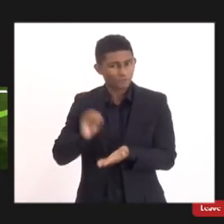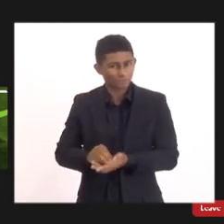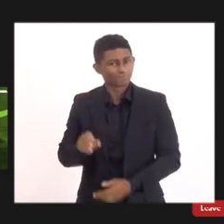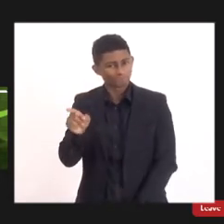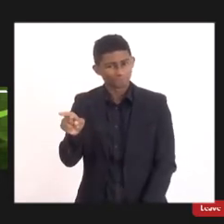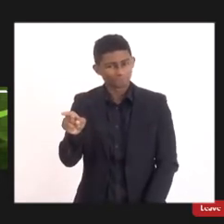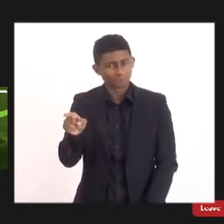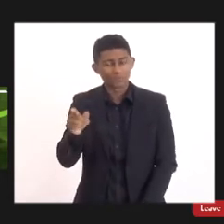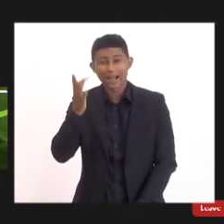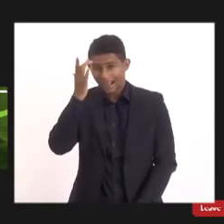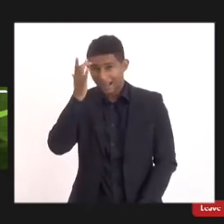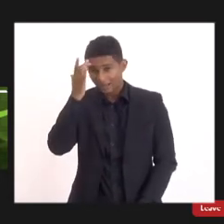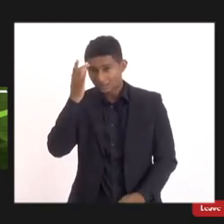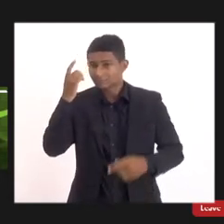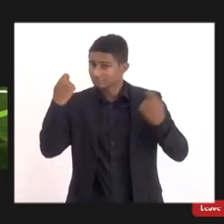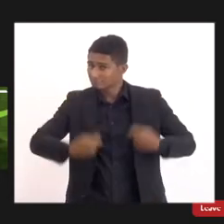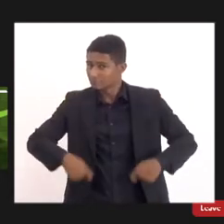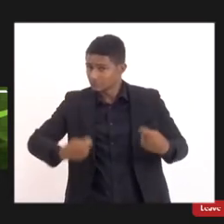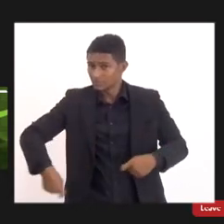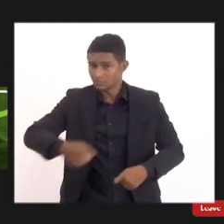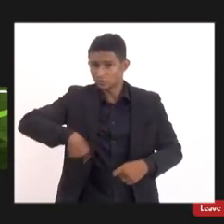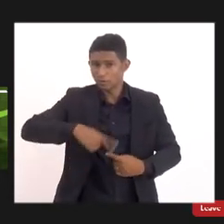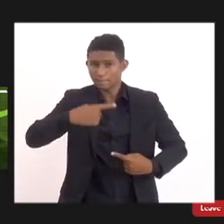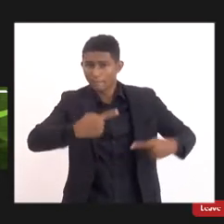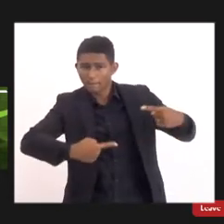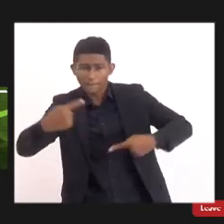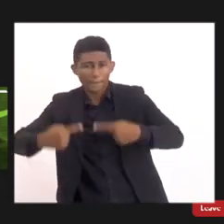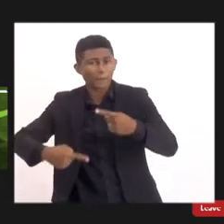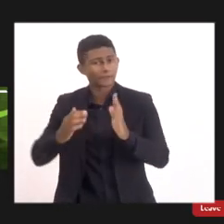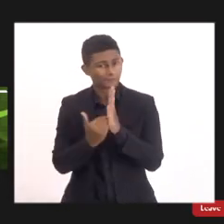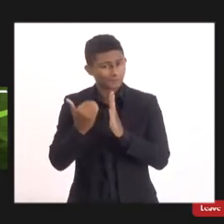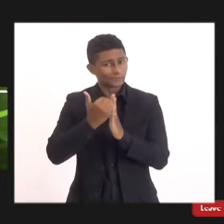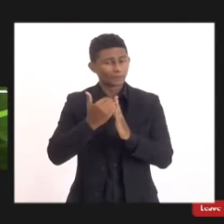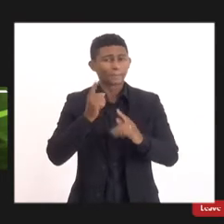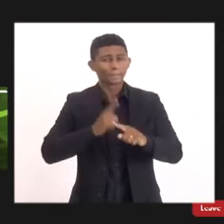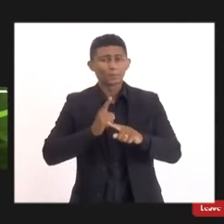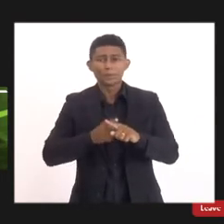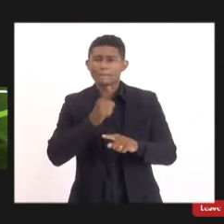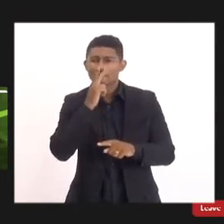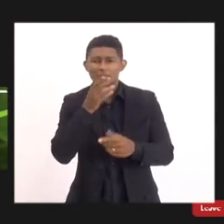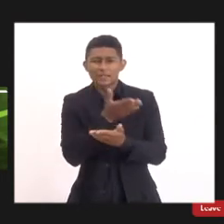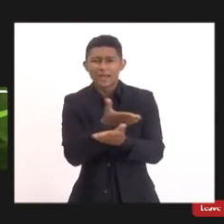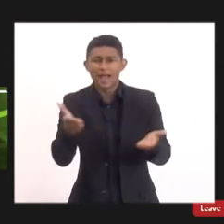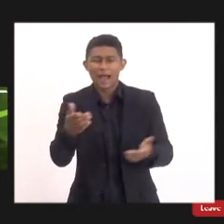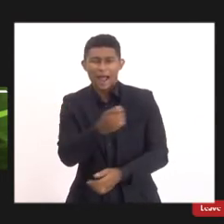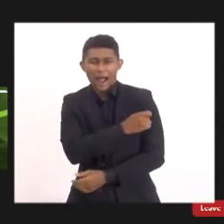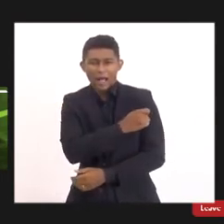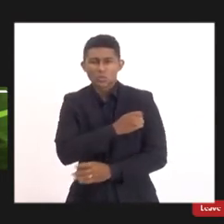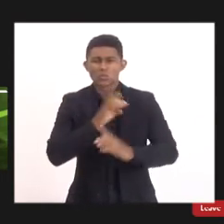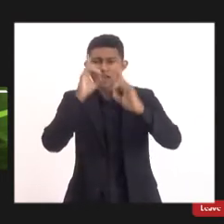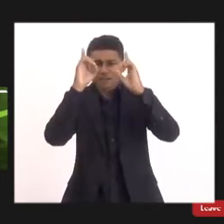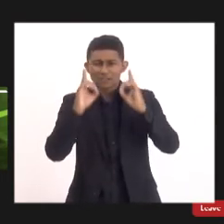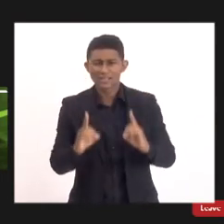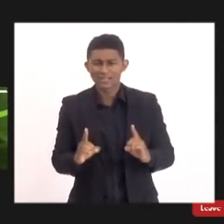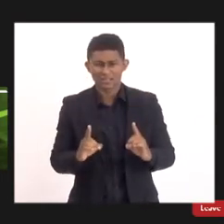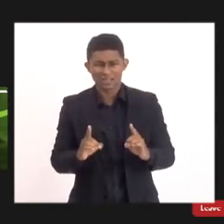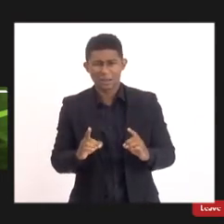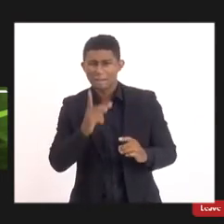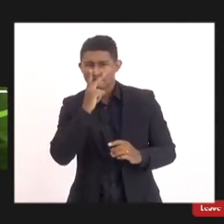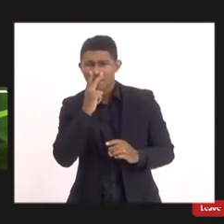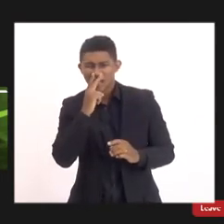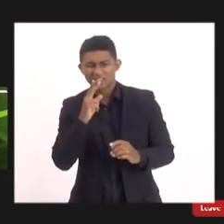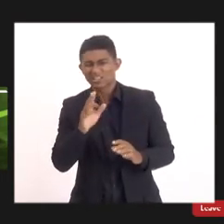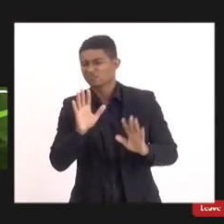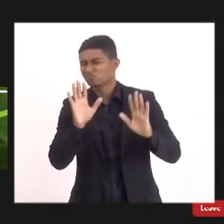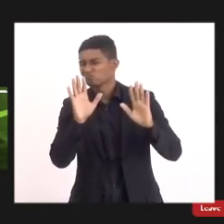mais passou da hora de a gente fazer essa discussão, a invisibilidade, né, desses alunos, né, frente à rede. É,